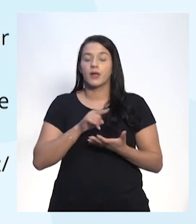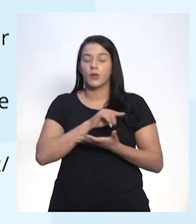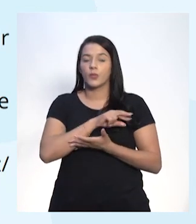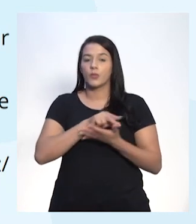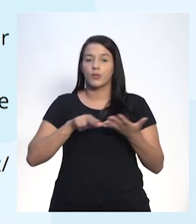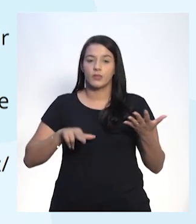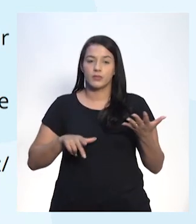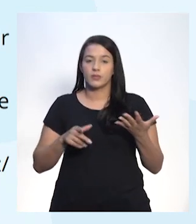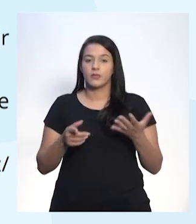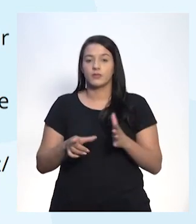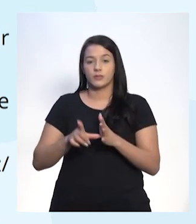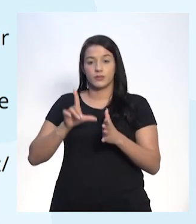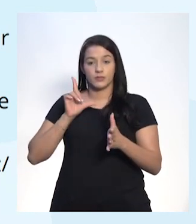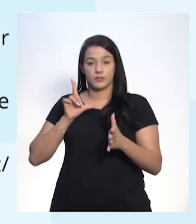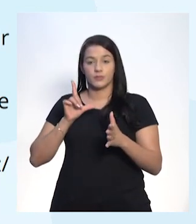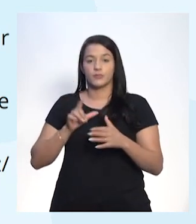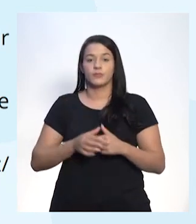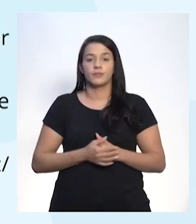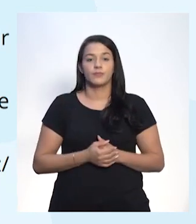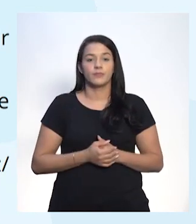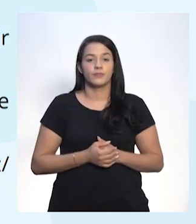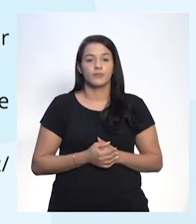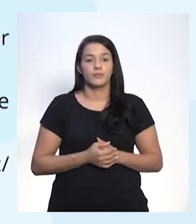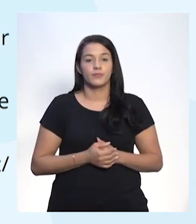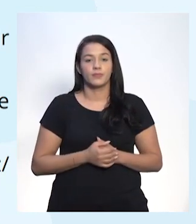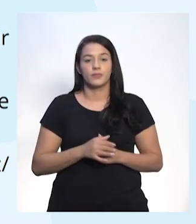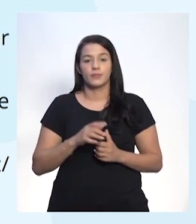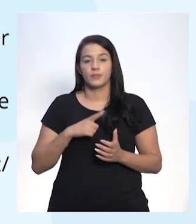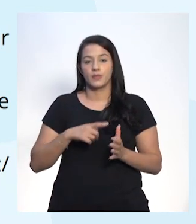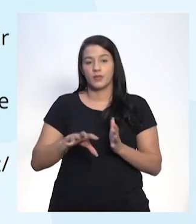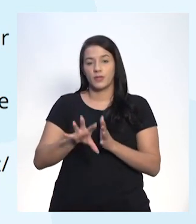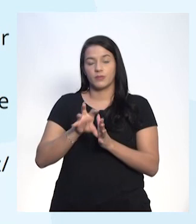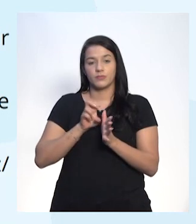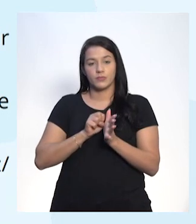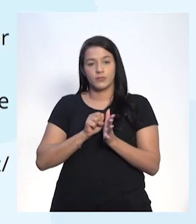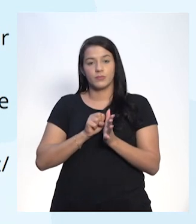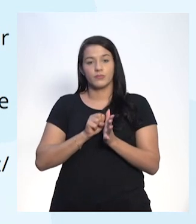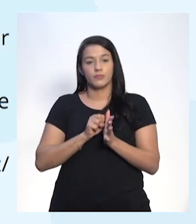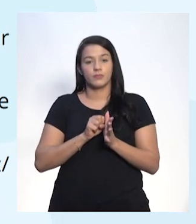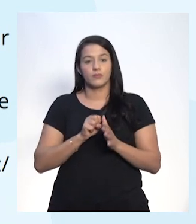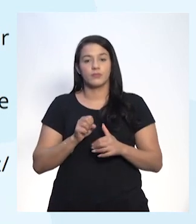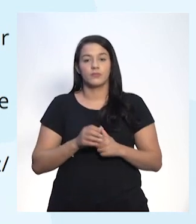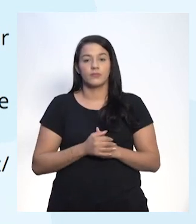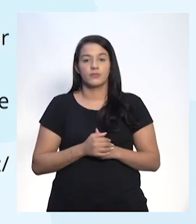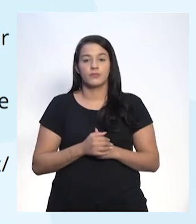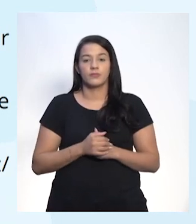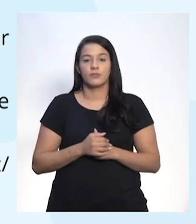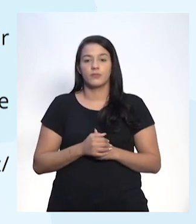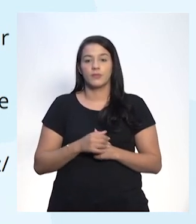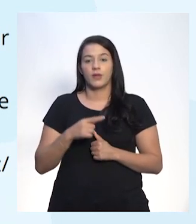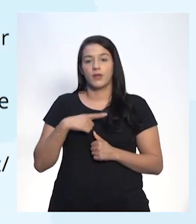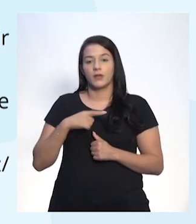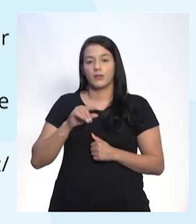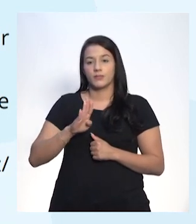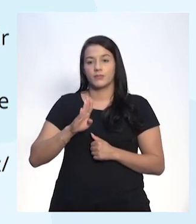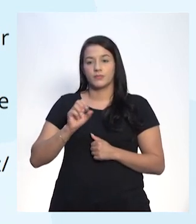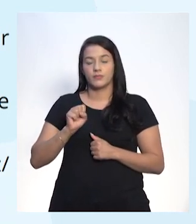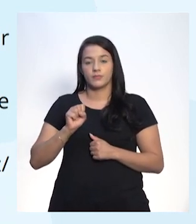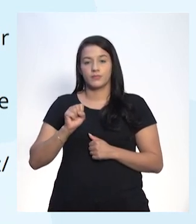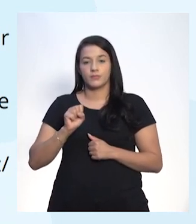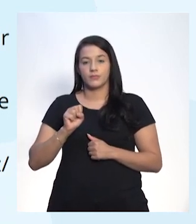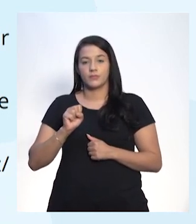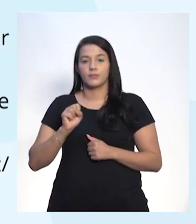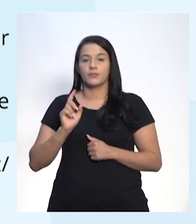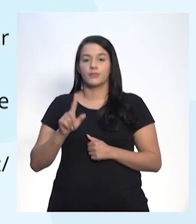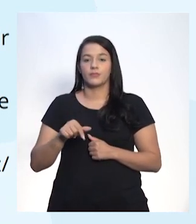né? Então, absorve, aqui tem gente que fala absorve e tem gente que fala absorbe. Eu escuto mais falar absorbe, o som de S, né? A personagem da